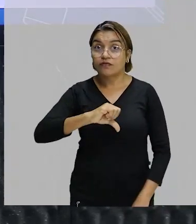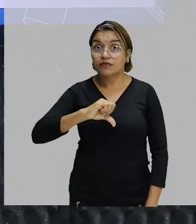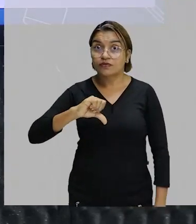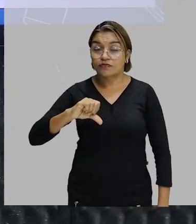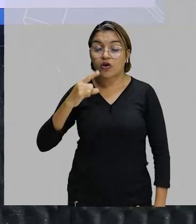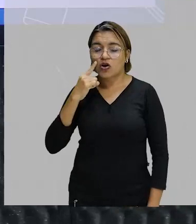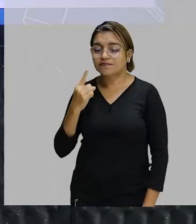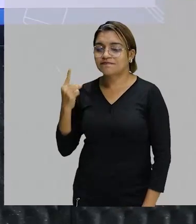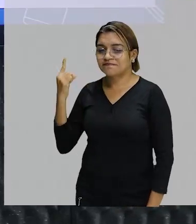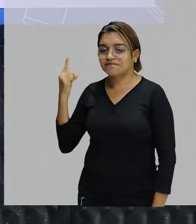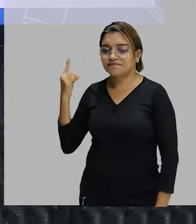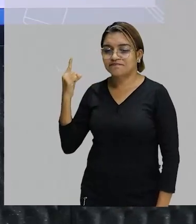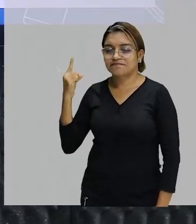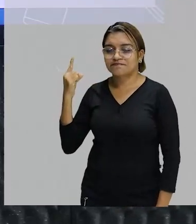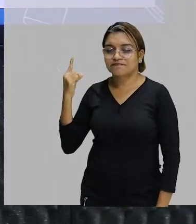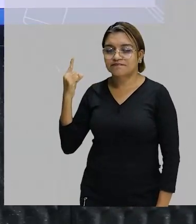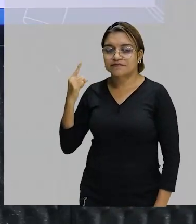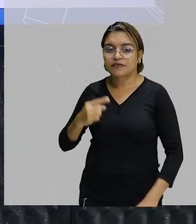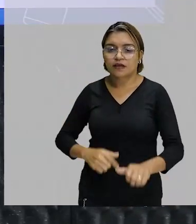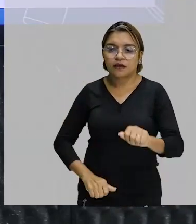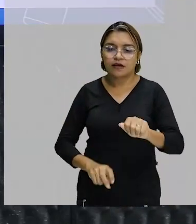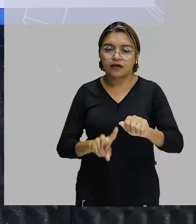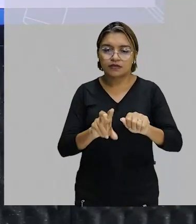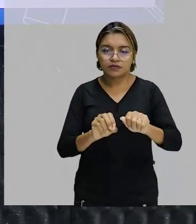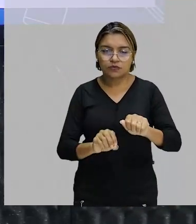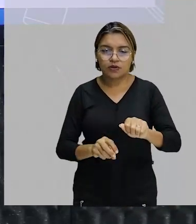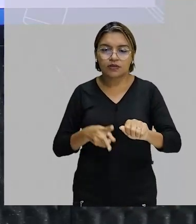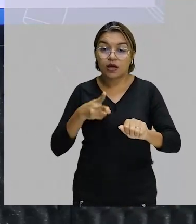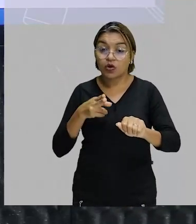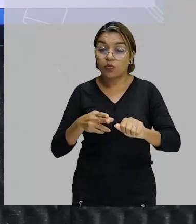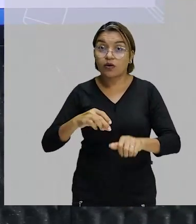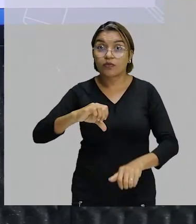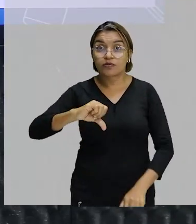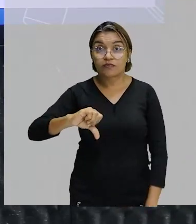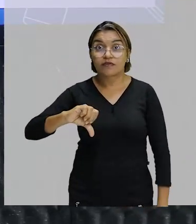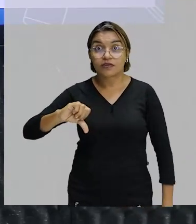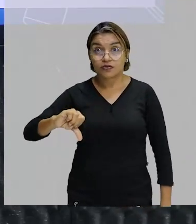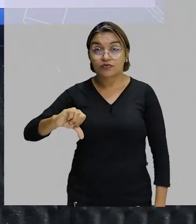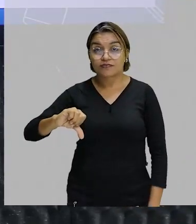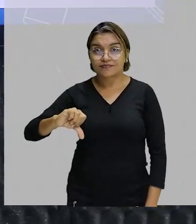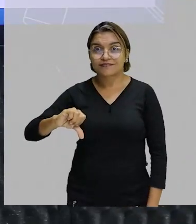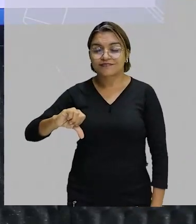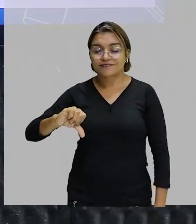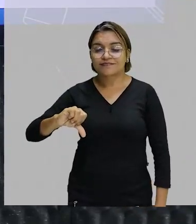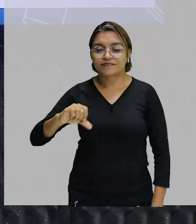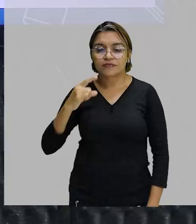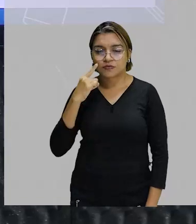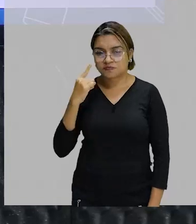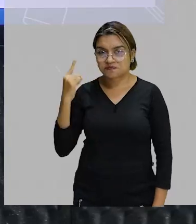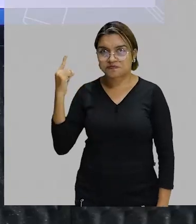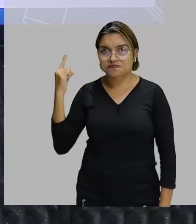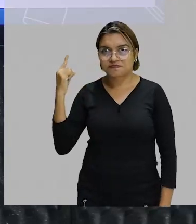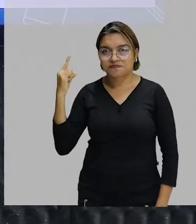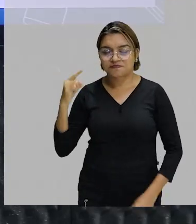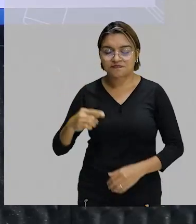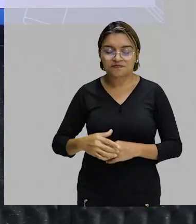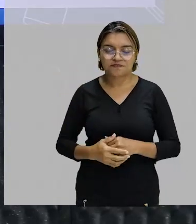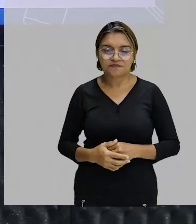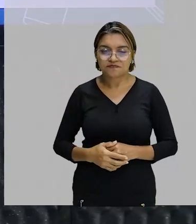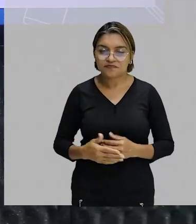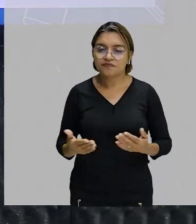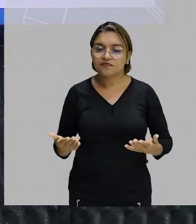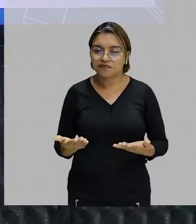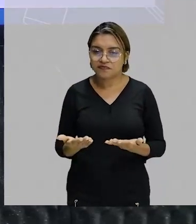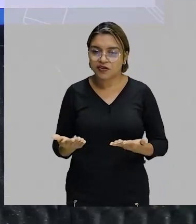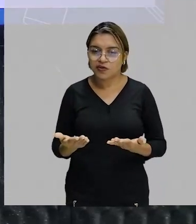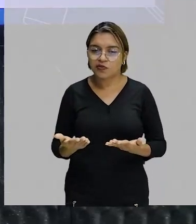seja, o 50º termo dessa sequência de números ímpares corresponde ao 99.